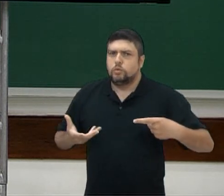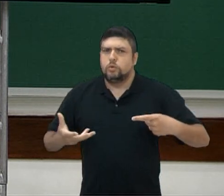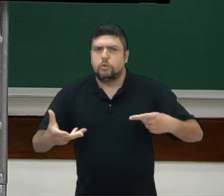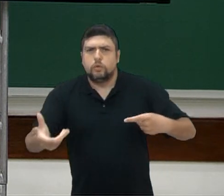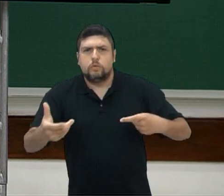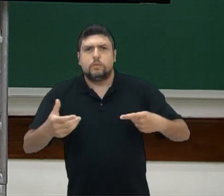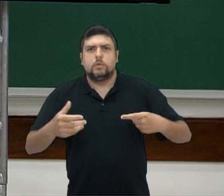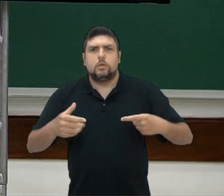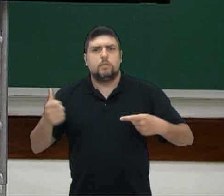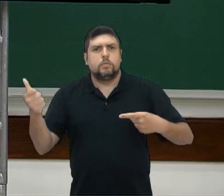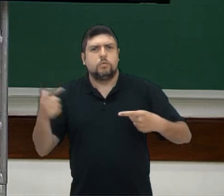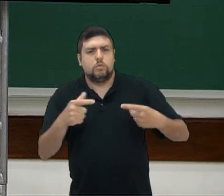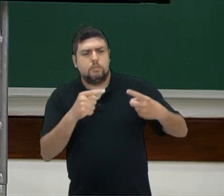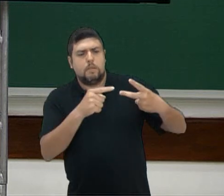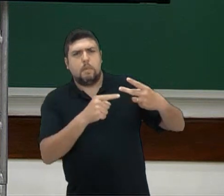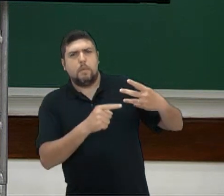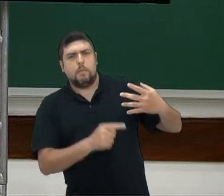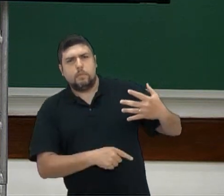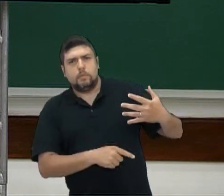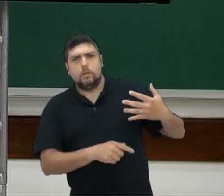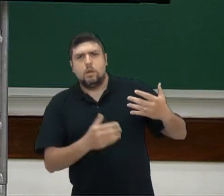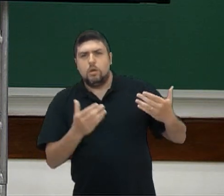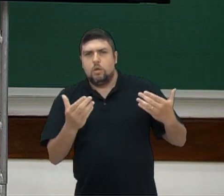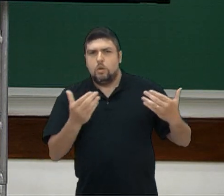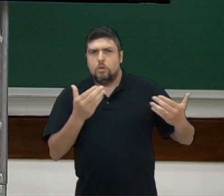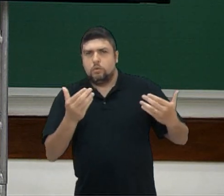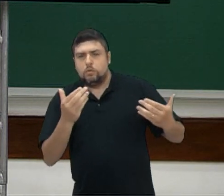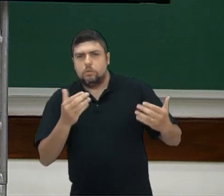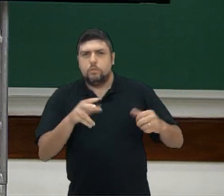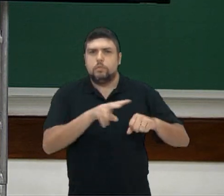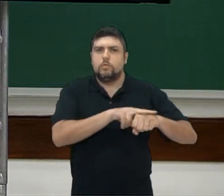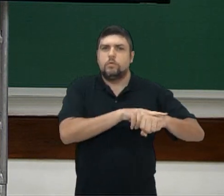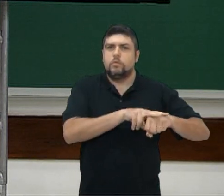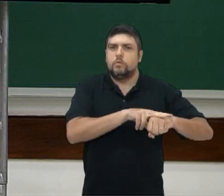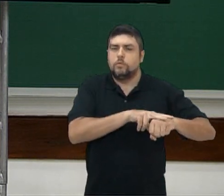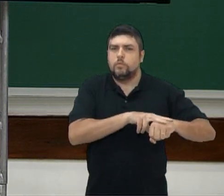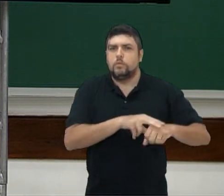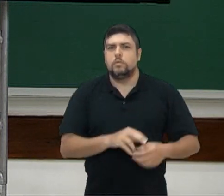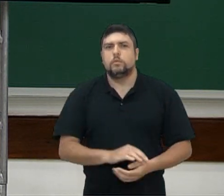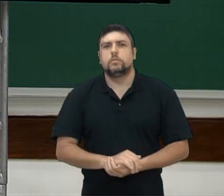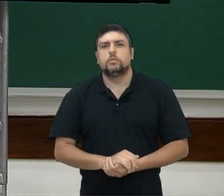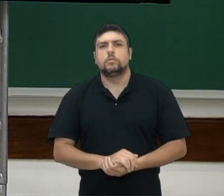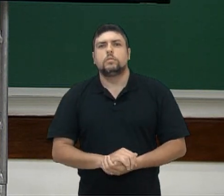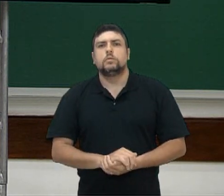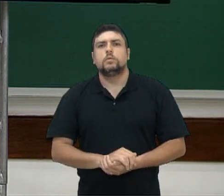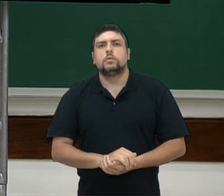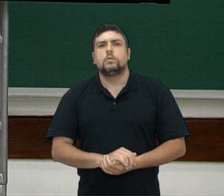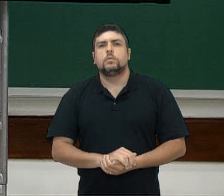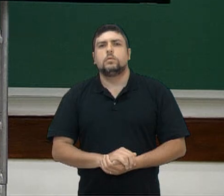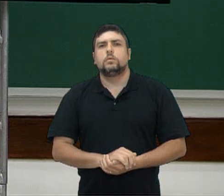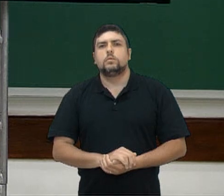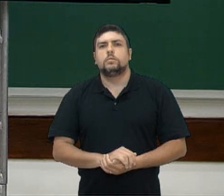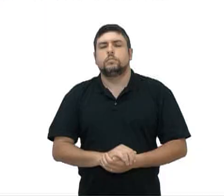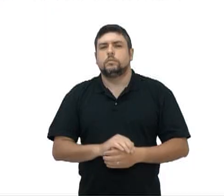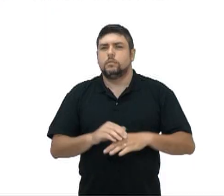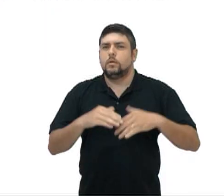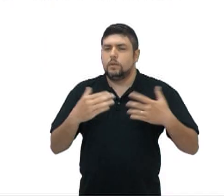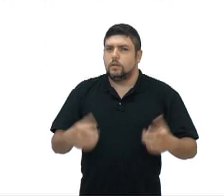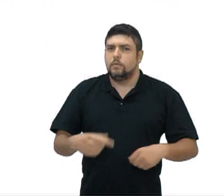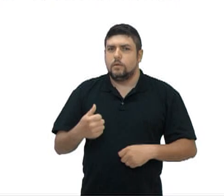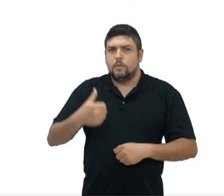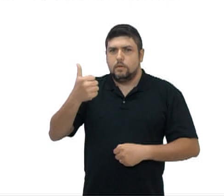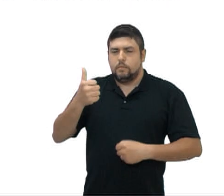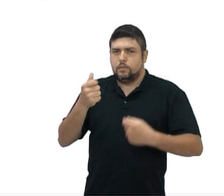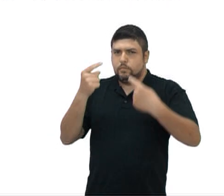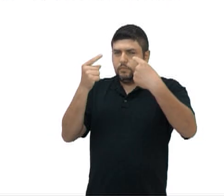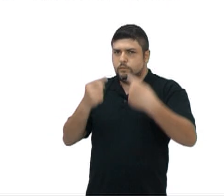outras cores, comparando com o violeta, que são os extremos que temos ali, ok? Então, vamos ali então para o nosso primeiro